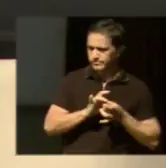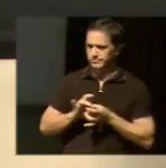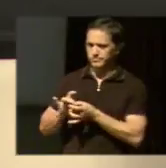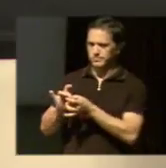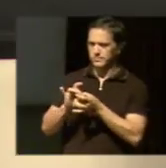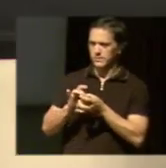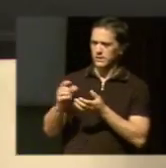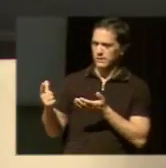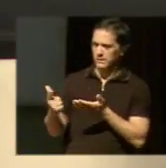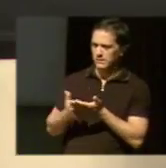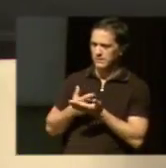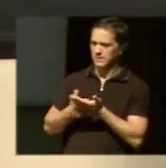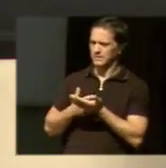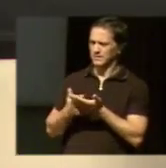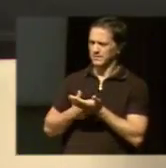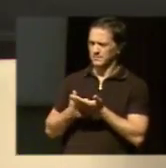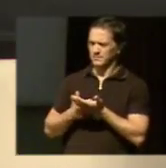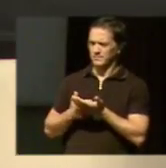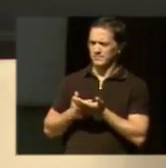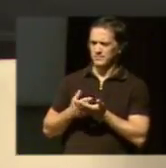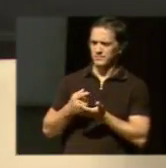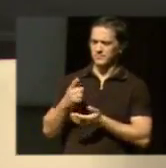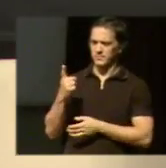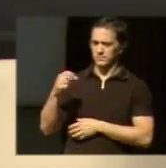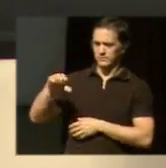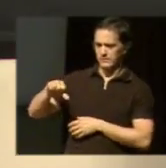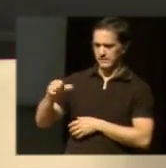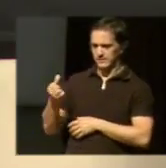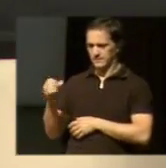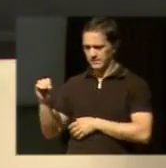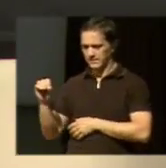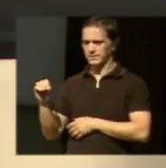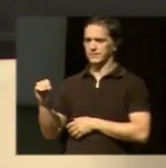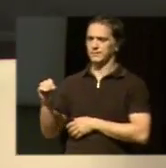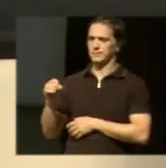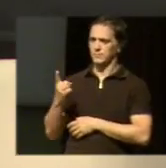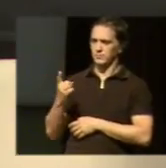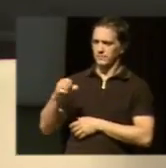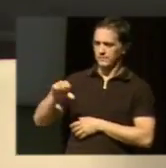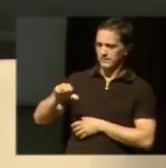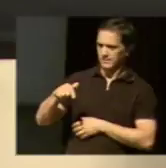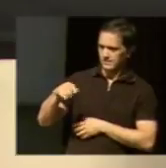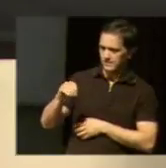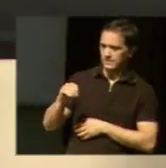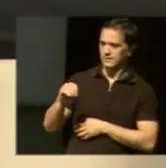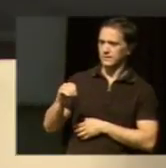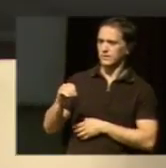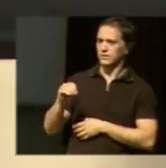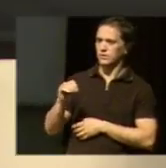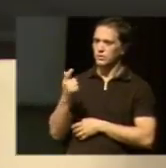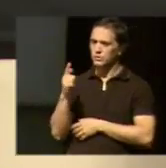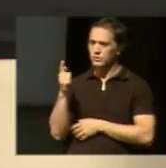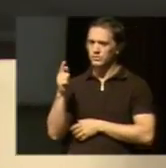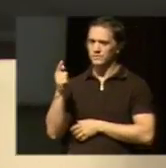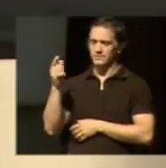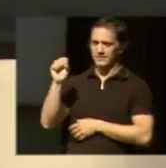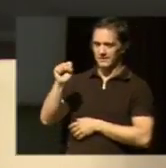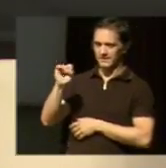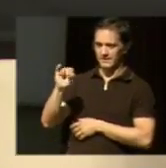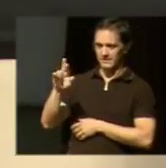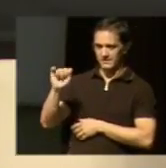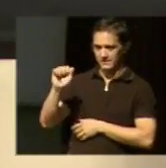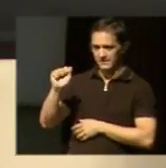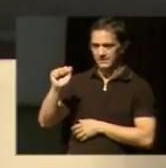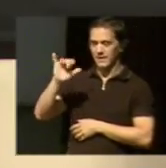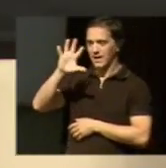de 1960, 1970, como é que aprenderam geografia da Síria ou da África, ou